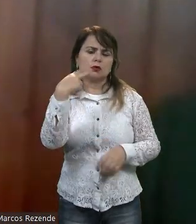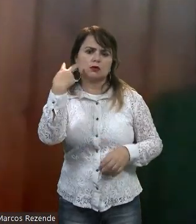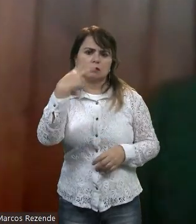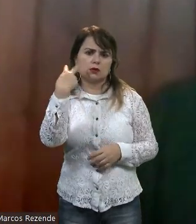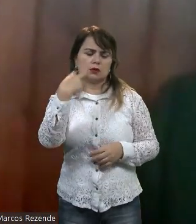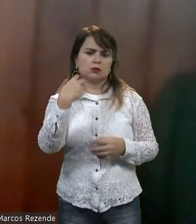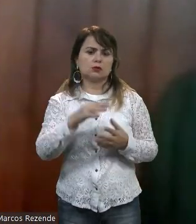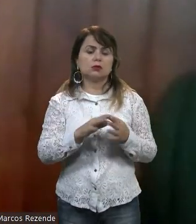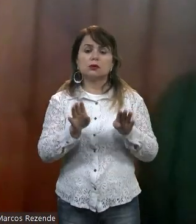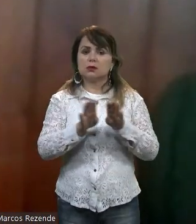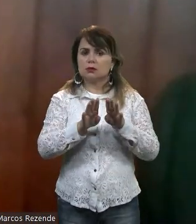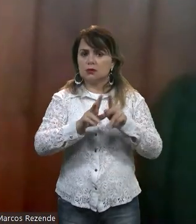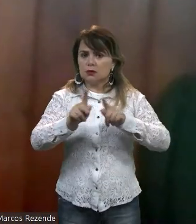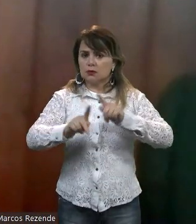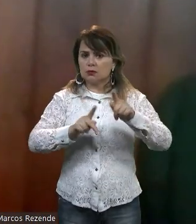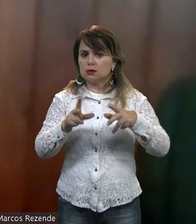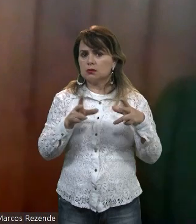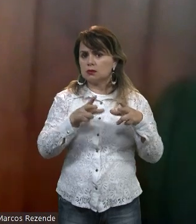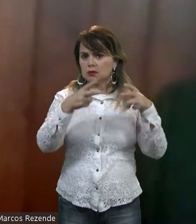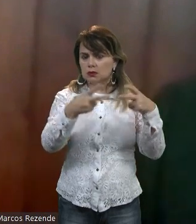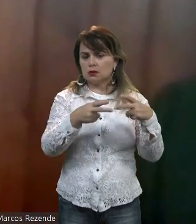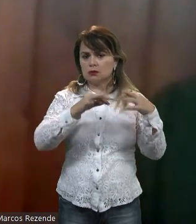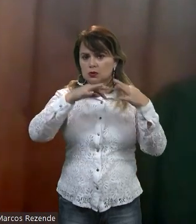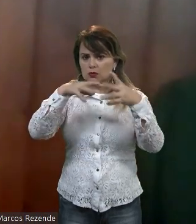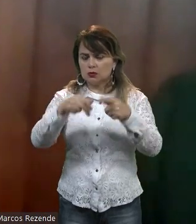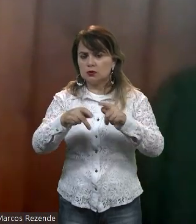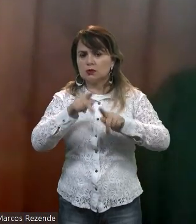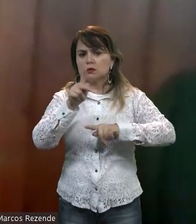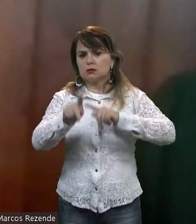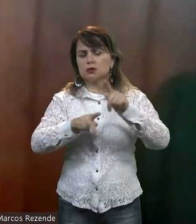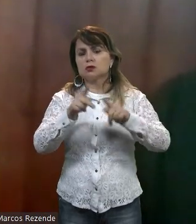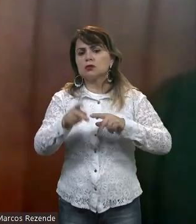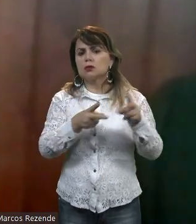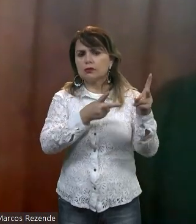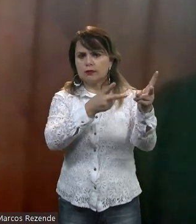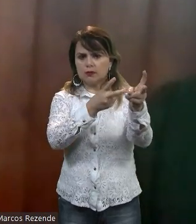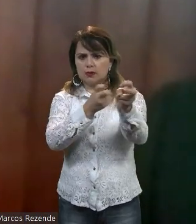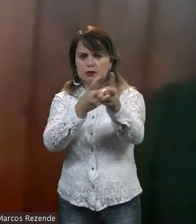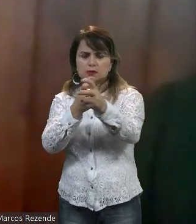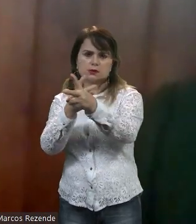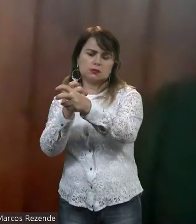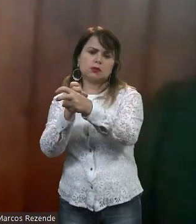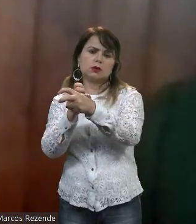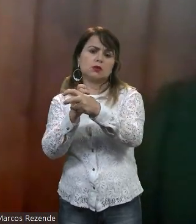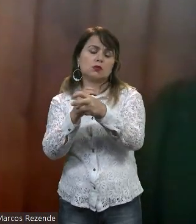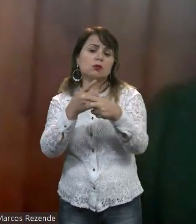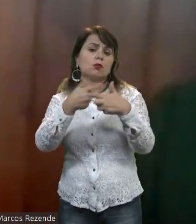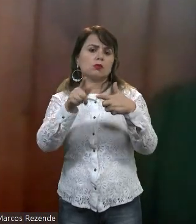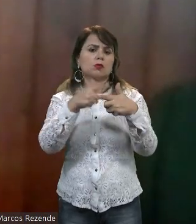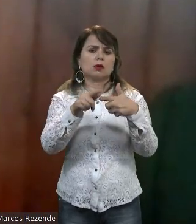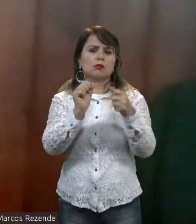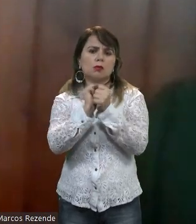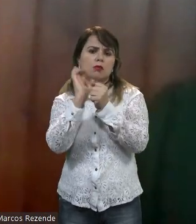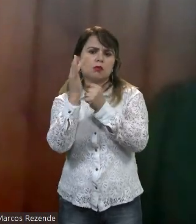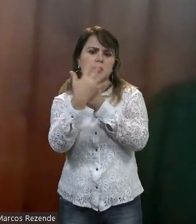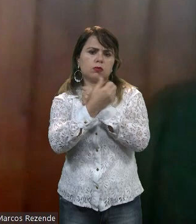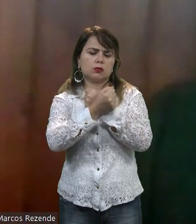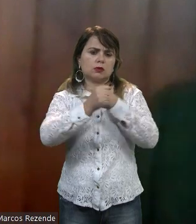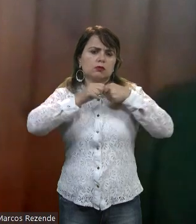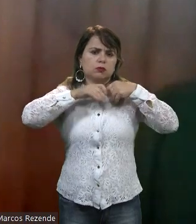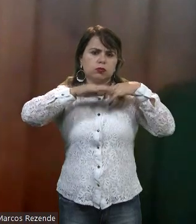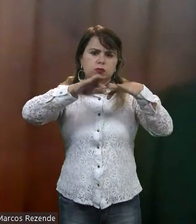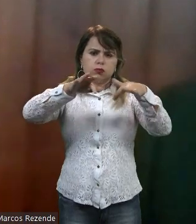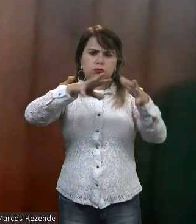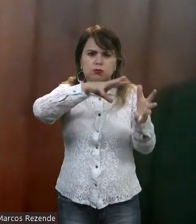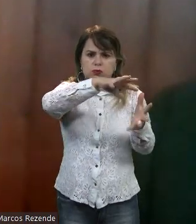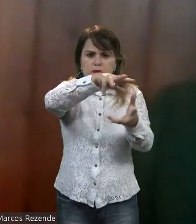casa como um todo, que teve essa percepção nesse momento de pandemia, estarmos